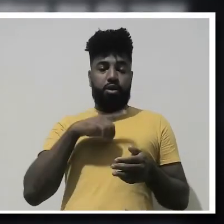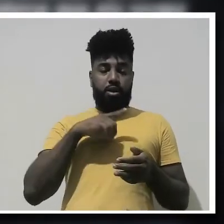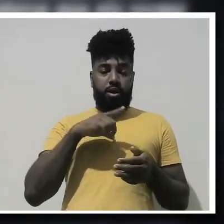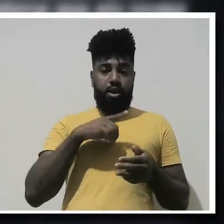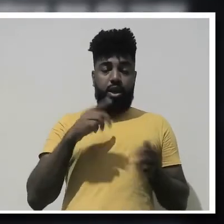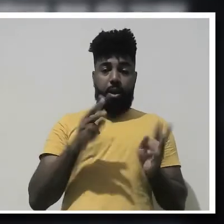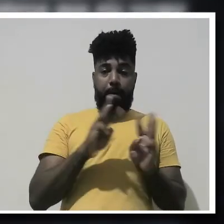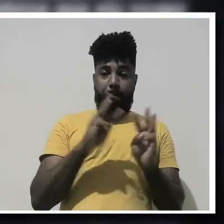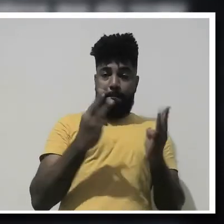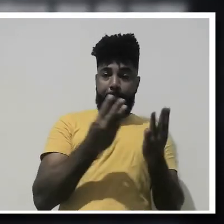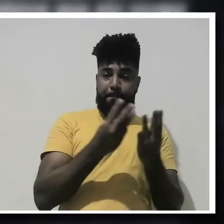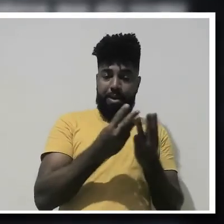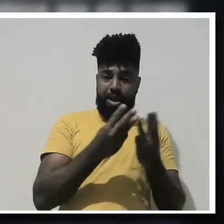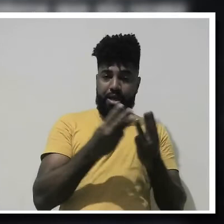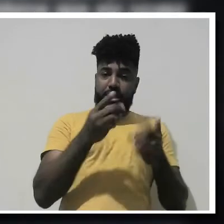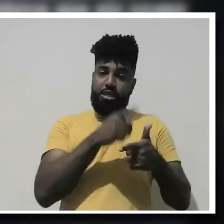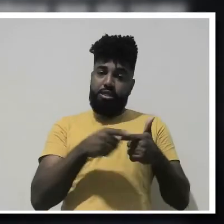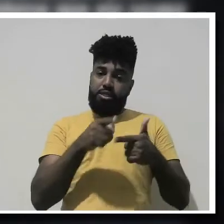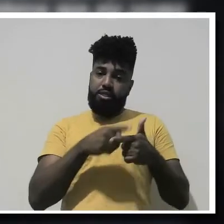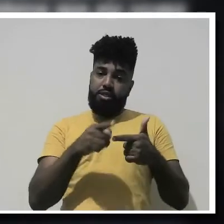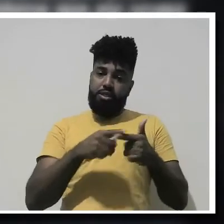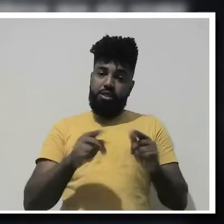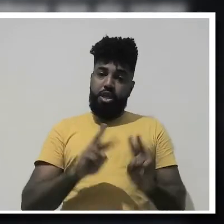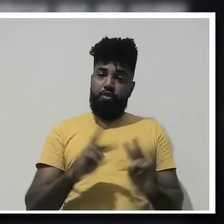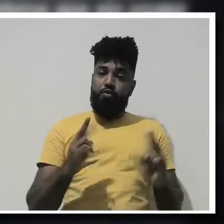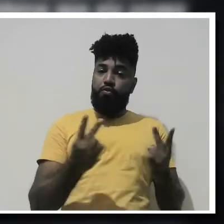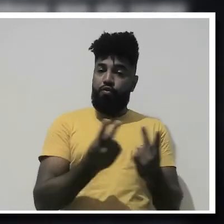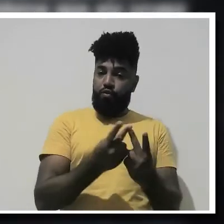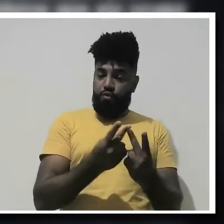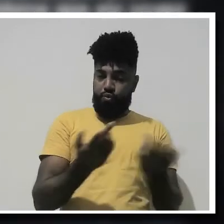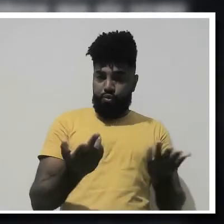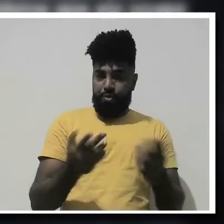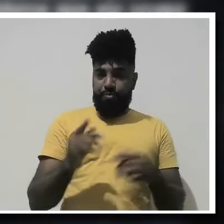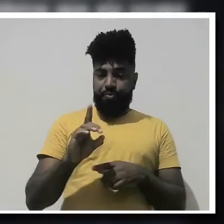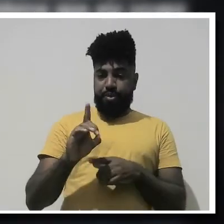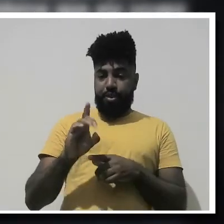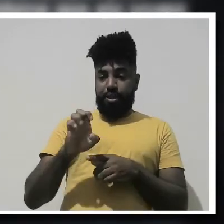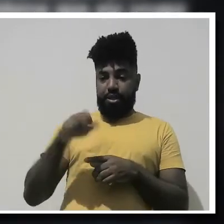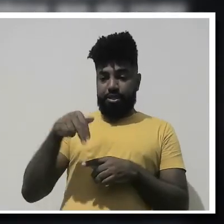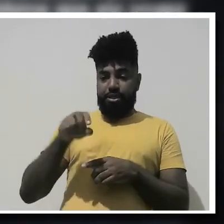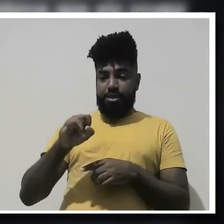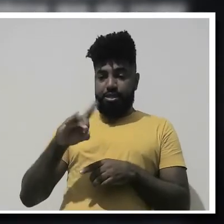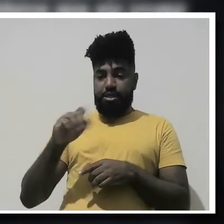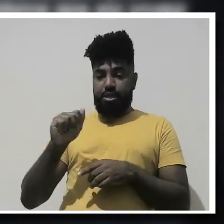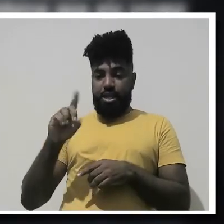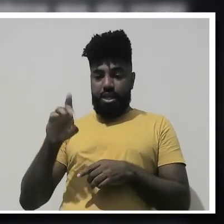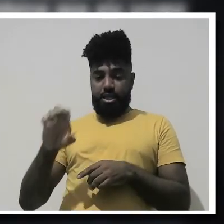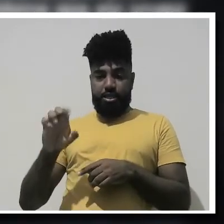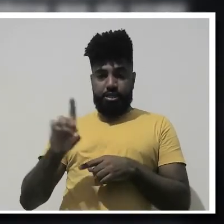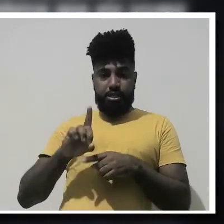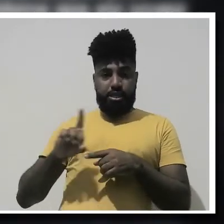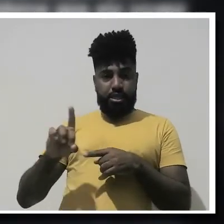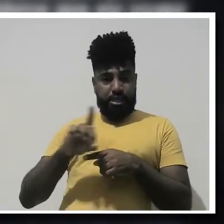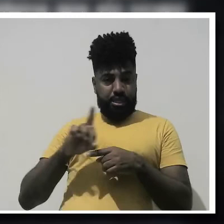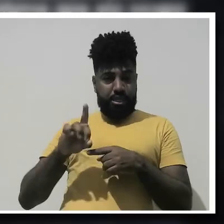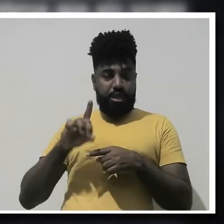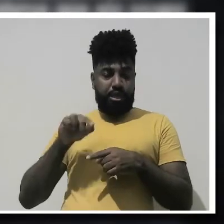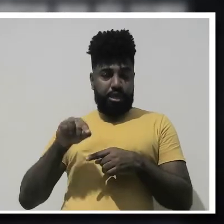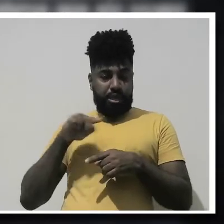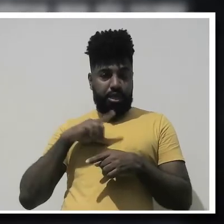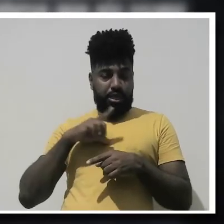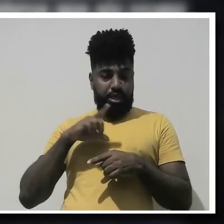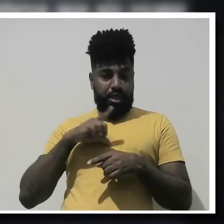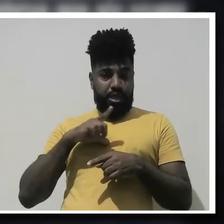solução dividida pelo volume dela. A unidade da densidade absoluta é no Sistema Internacional o quilograma por metro